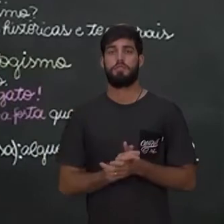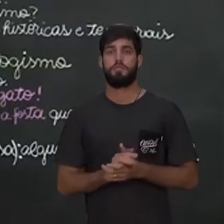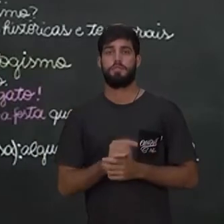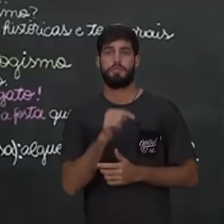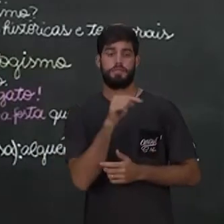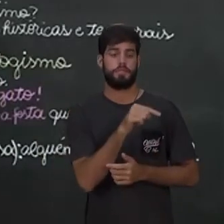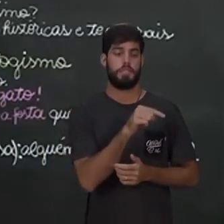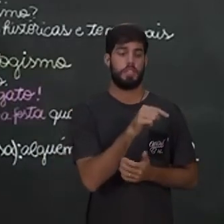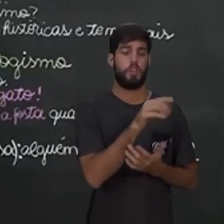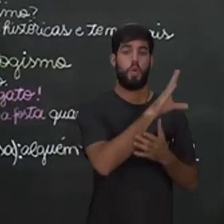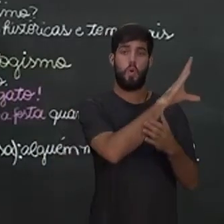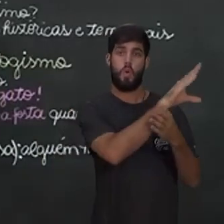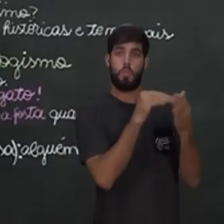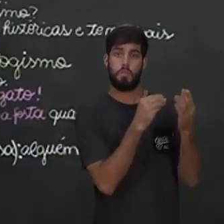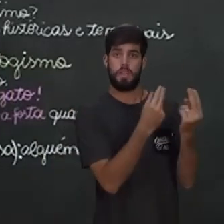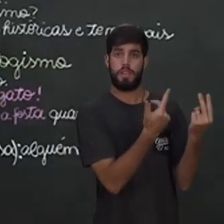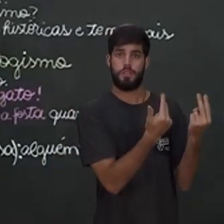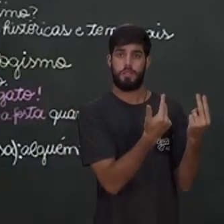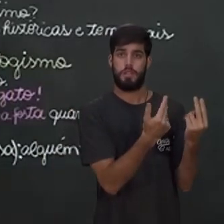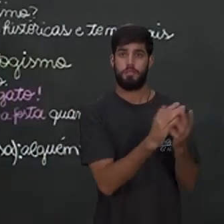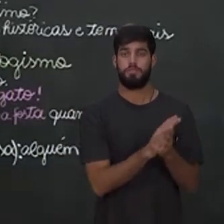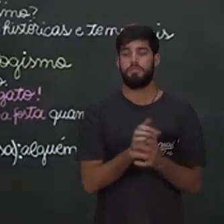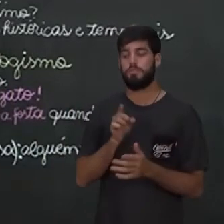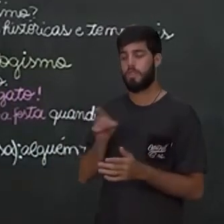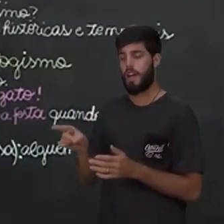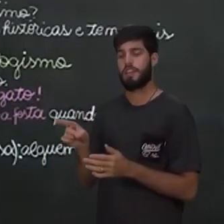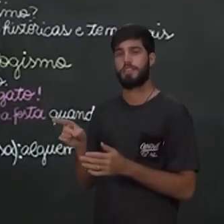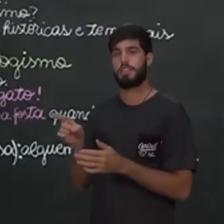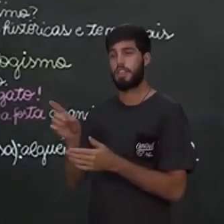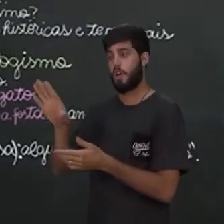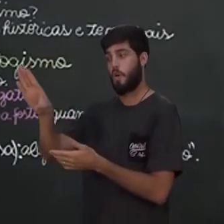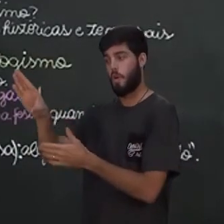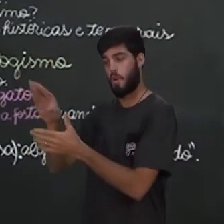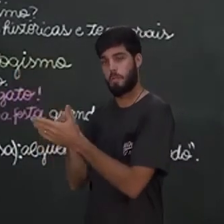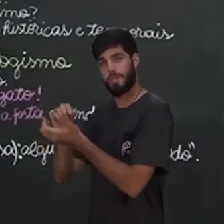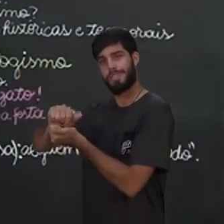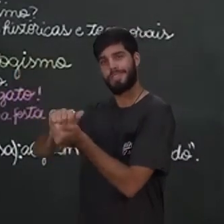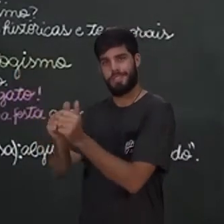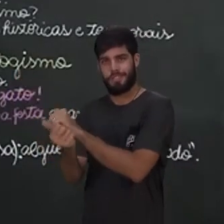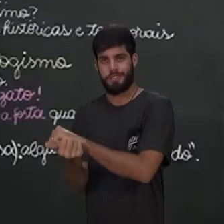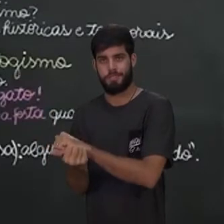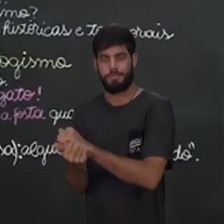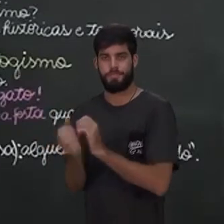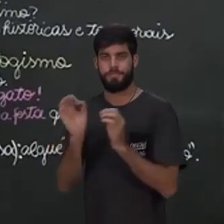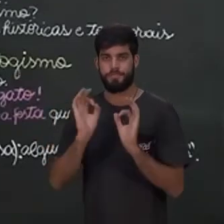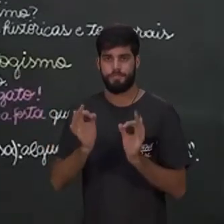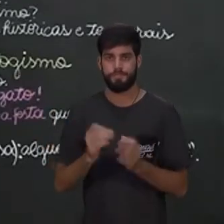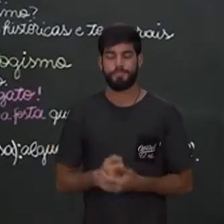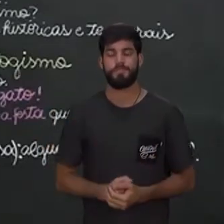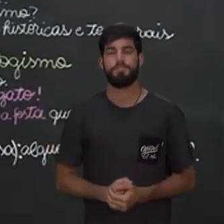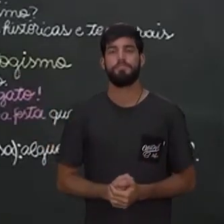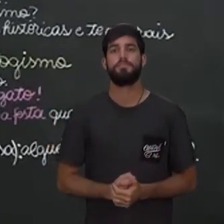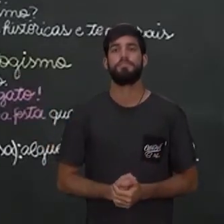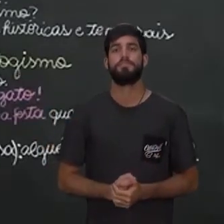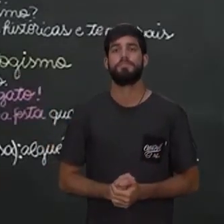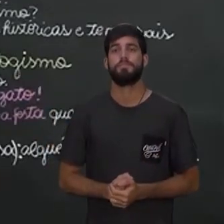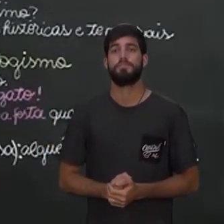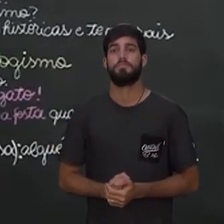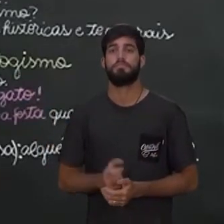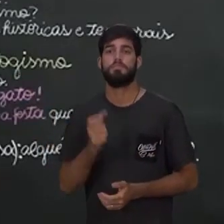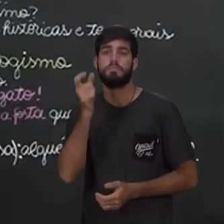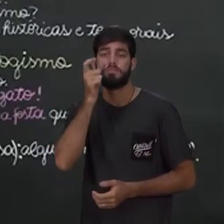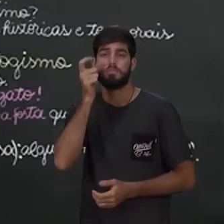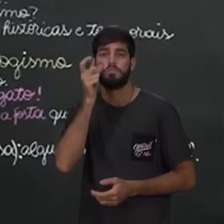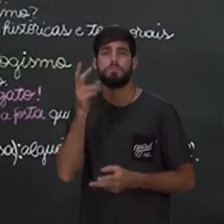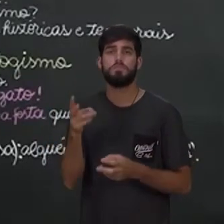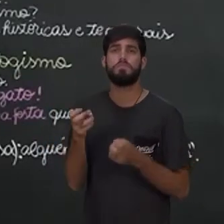esse processo de alteração, ok? Na palavra, do ponto de vista gráfico ou sonoro. Bem interessante a gente perceber